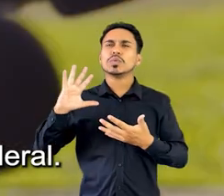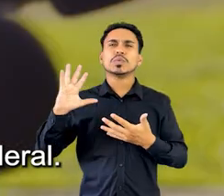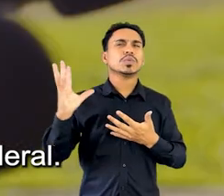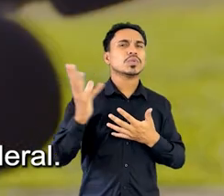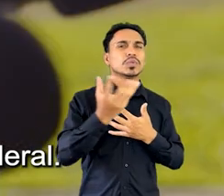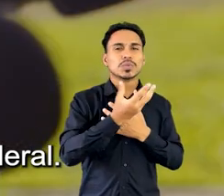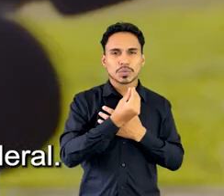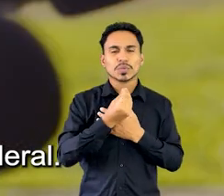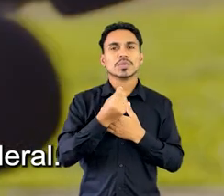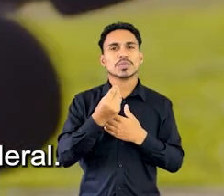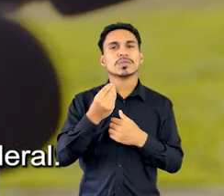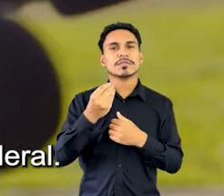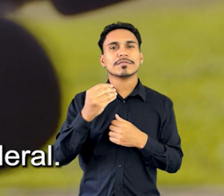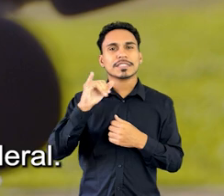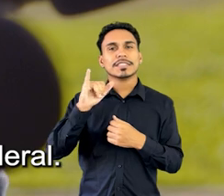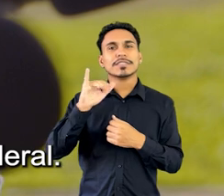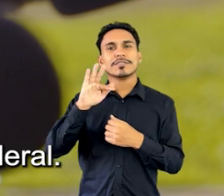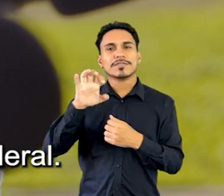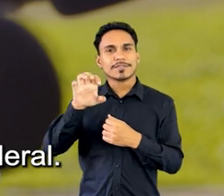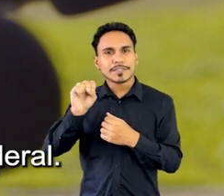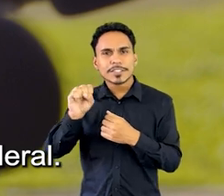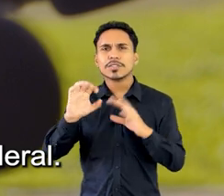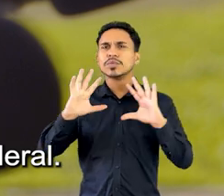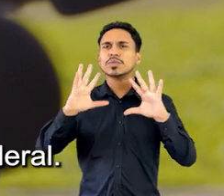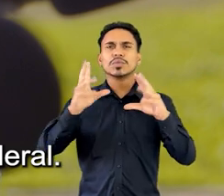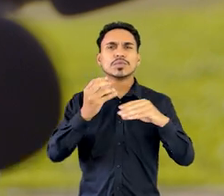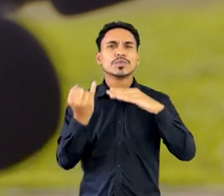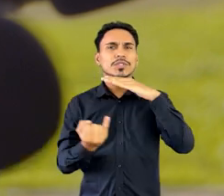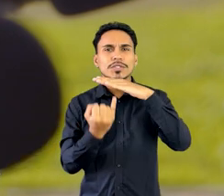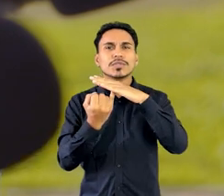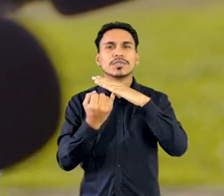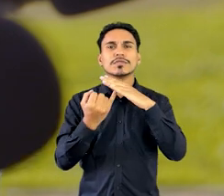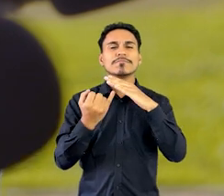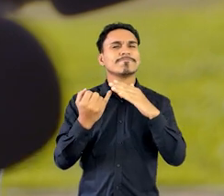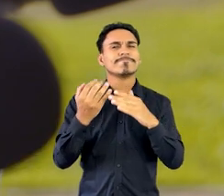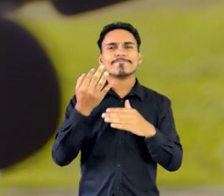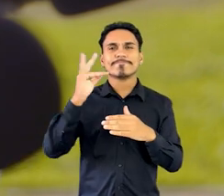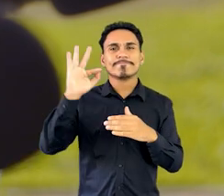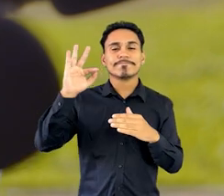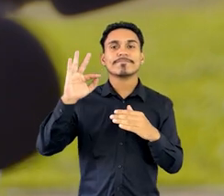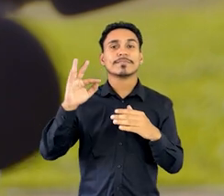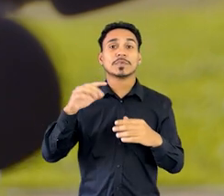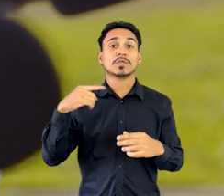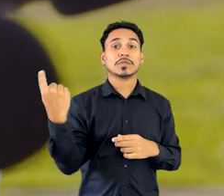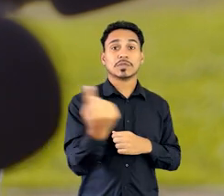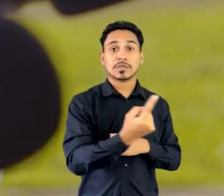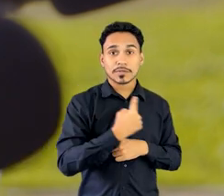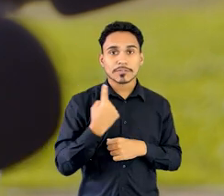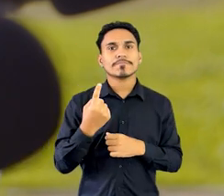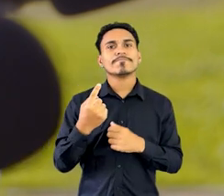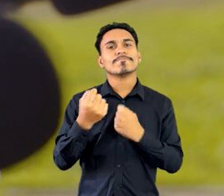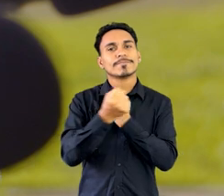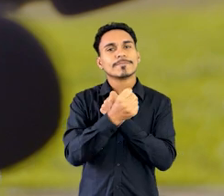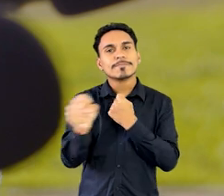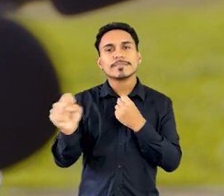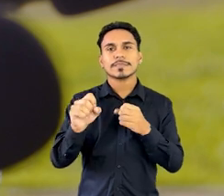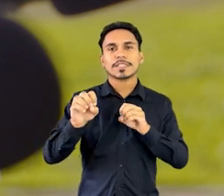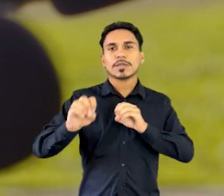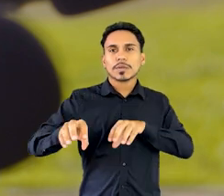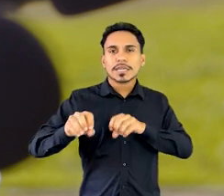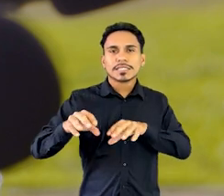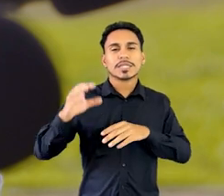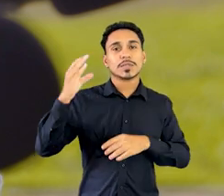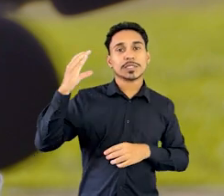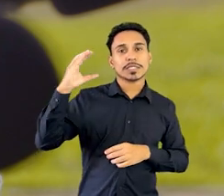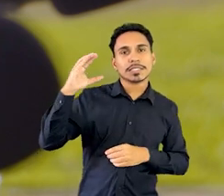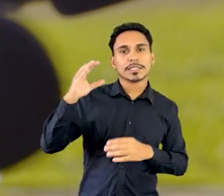instituições da rede que com que que contempla a rede Federal eh nós fazemos essa defesa da das nossas pautas com